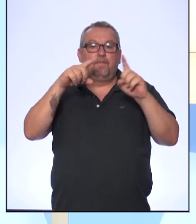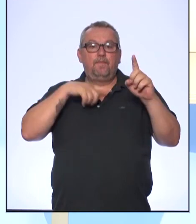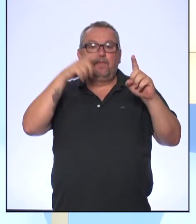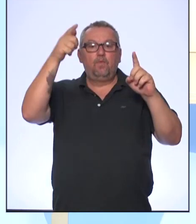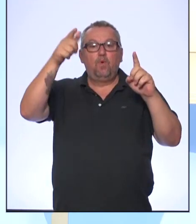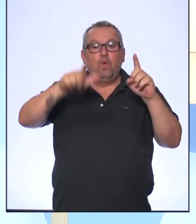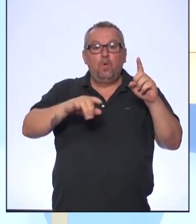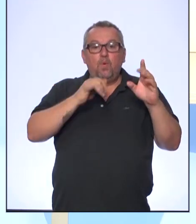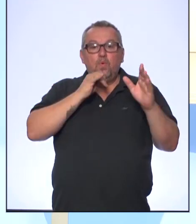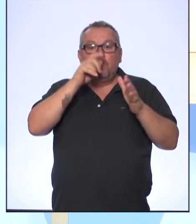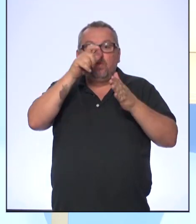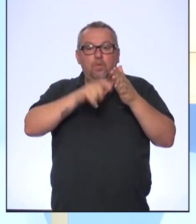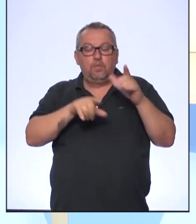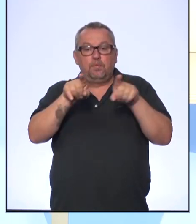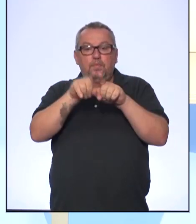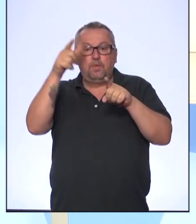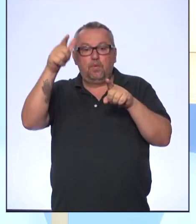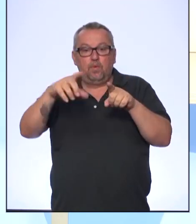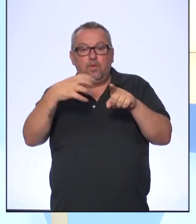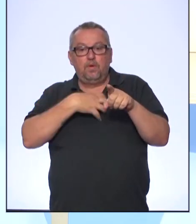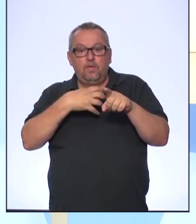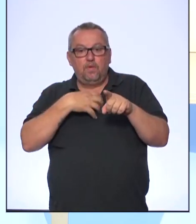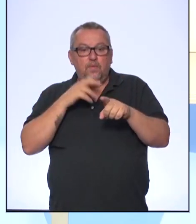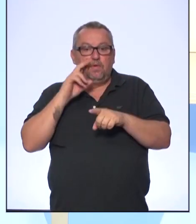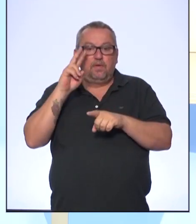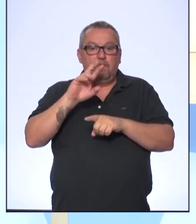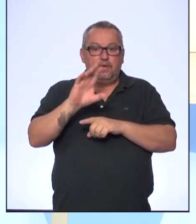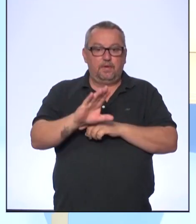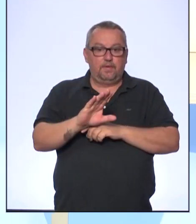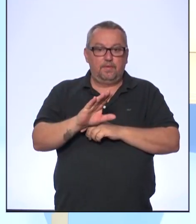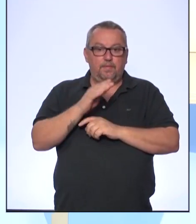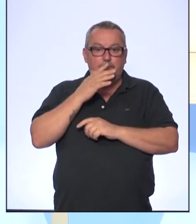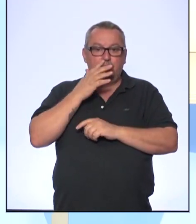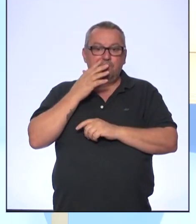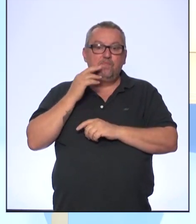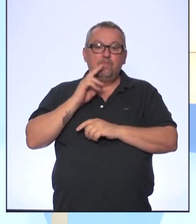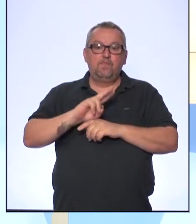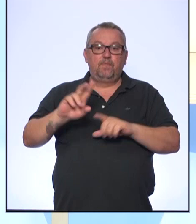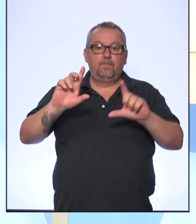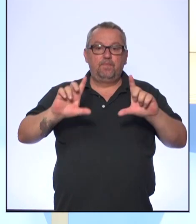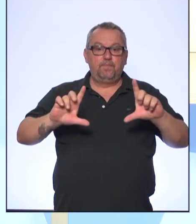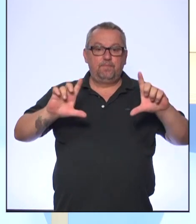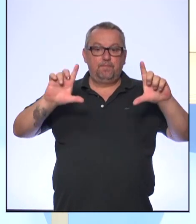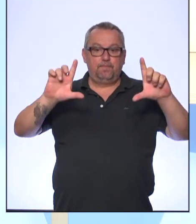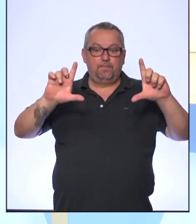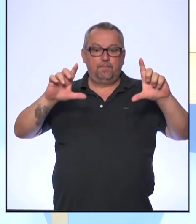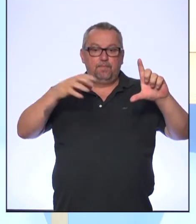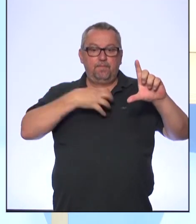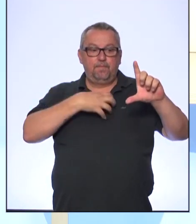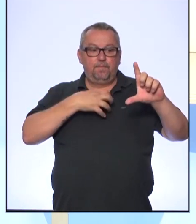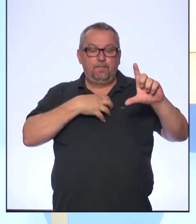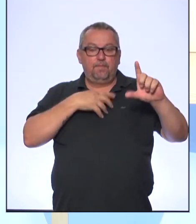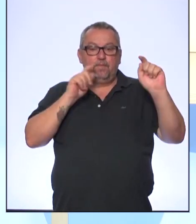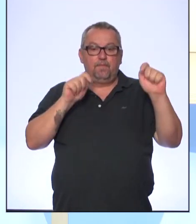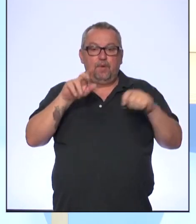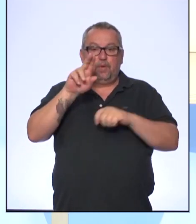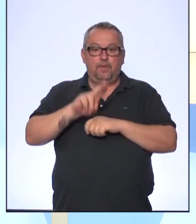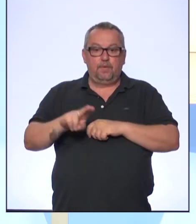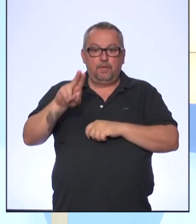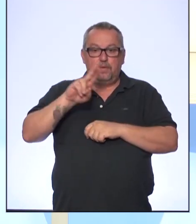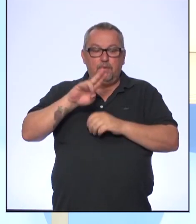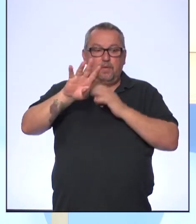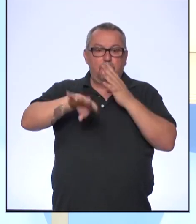outros modelos, outras formas de vocês verem isso. Por exemplo, olha na tela de vocês, é uma forma que a gente pode utilizar uma